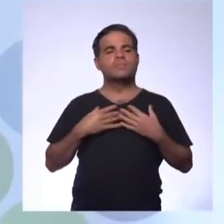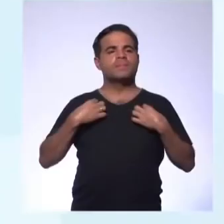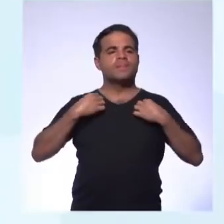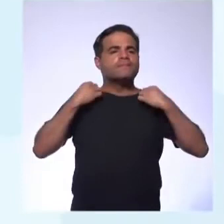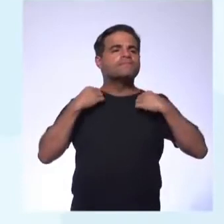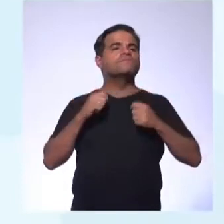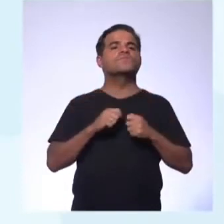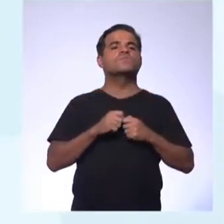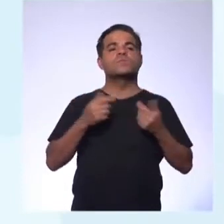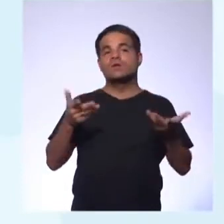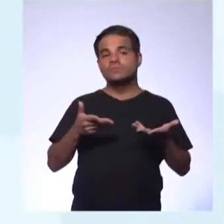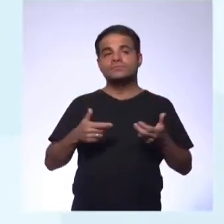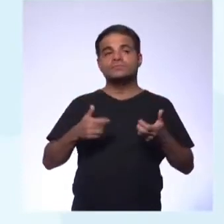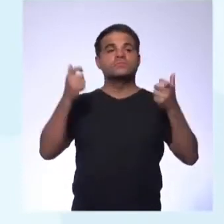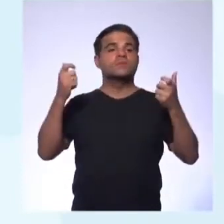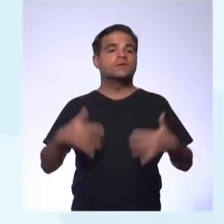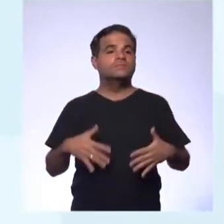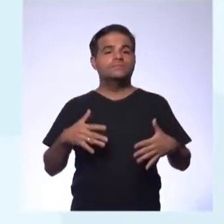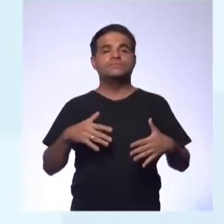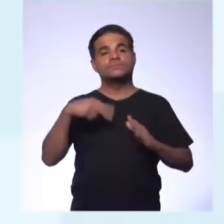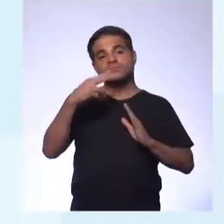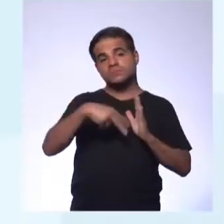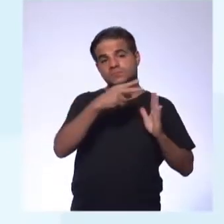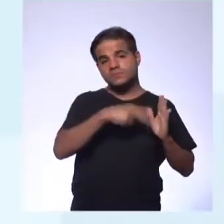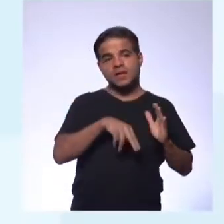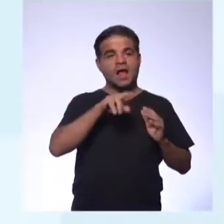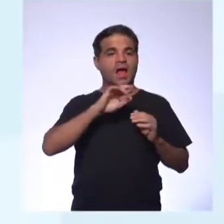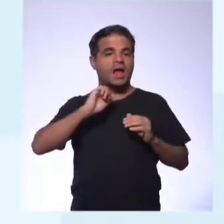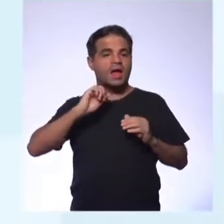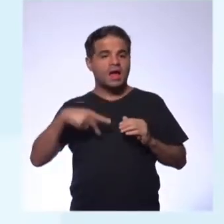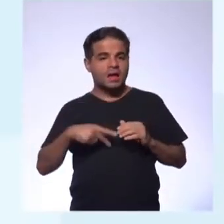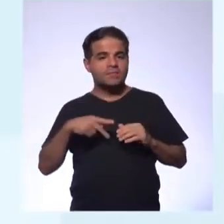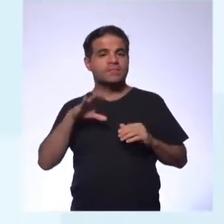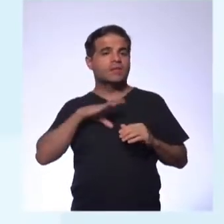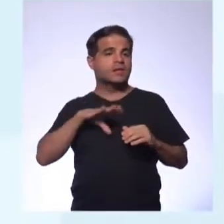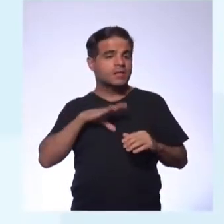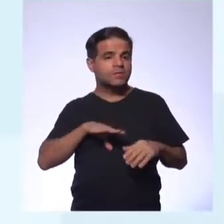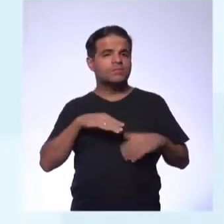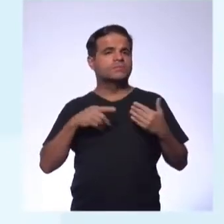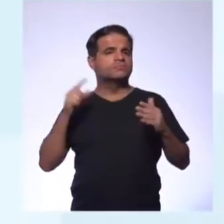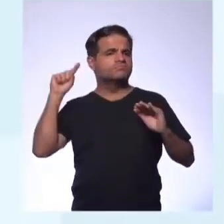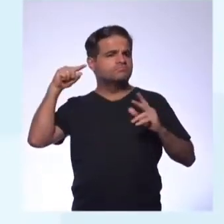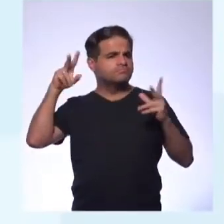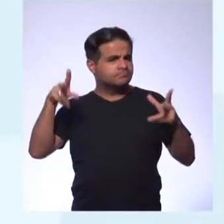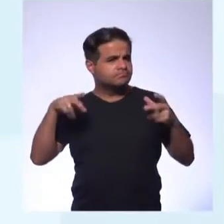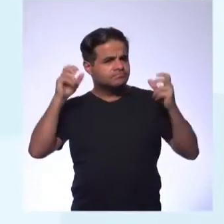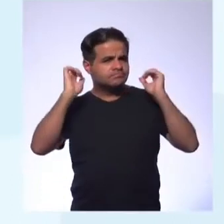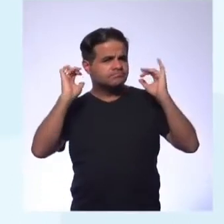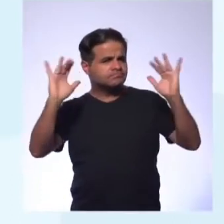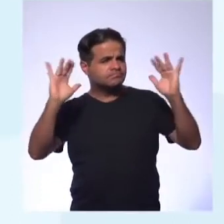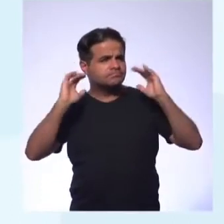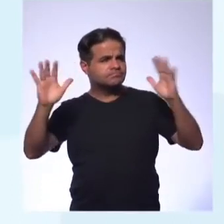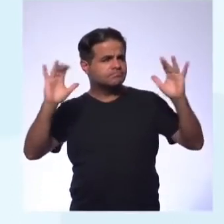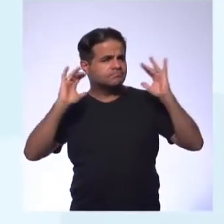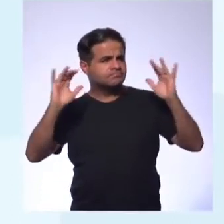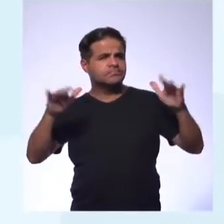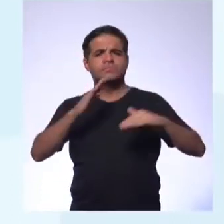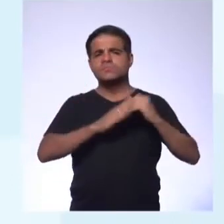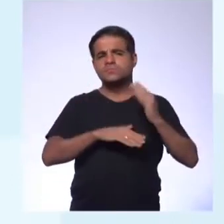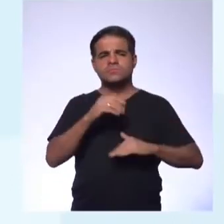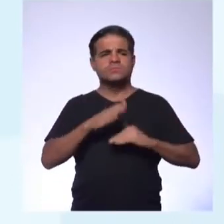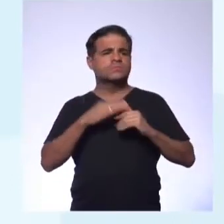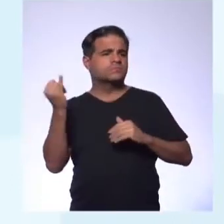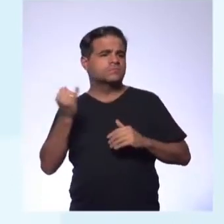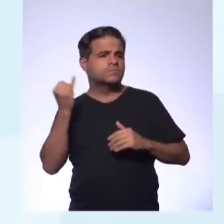que faremos hoje? Hoje nós vamos aprender, ler o texto rap da língua portuguesa e refletir sobre a importância da leitura, sua prática e